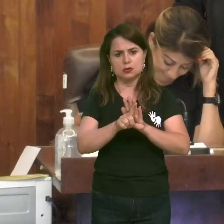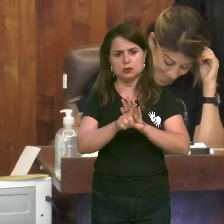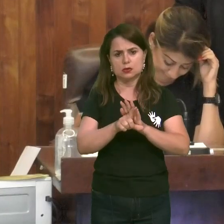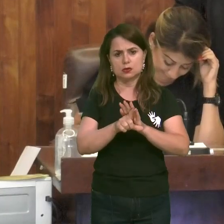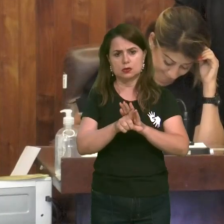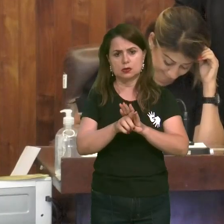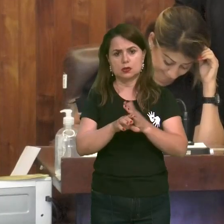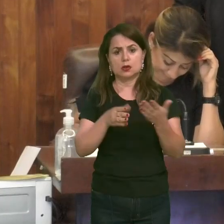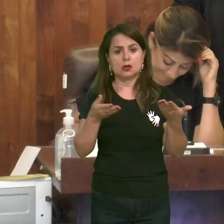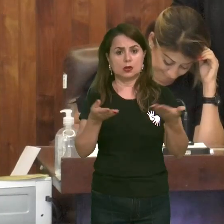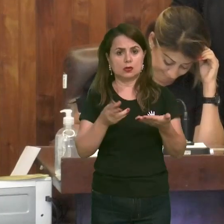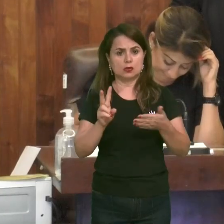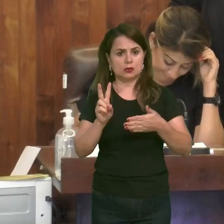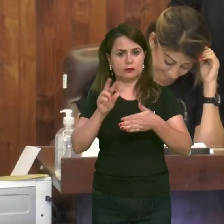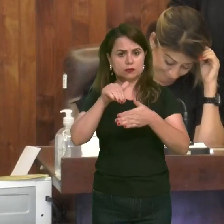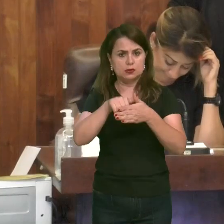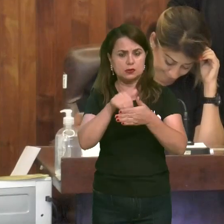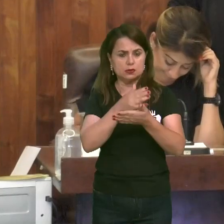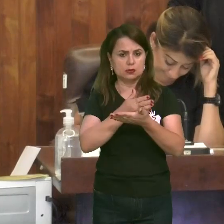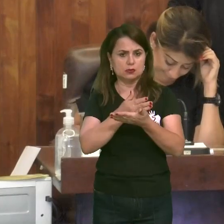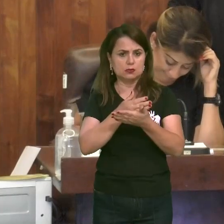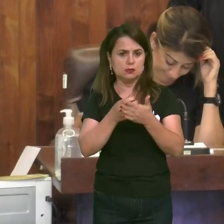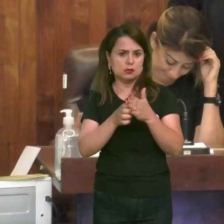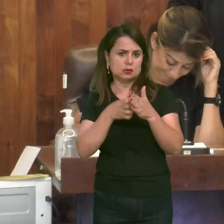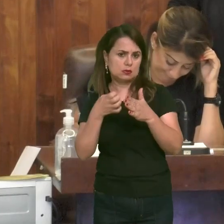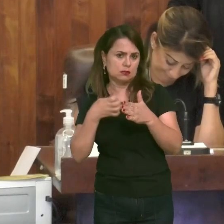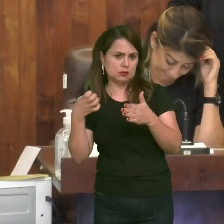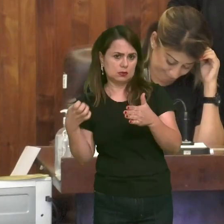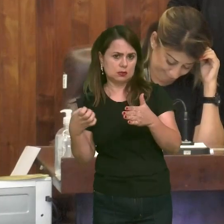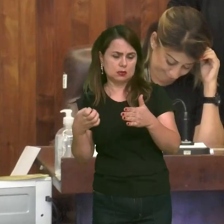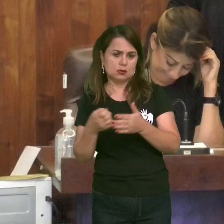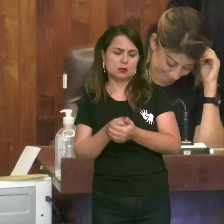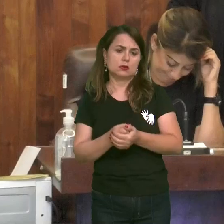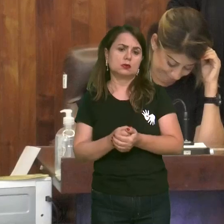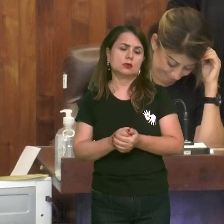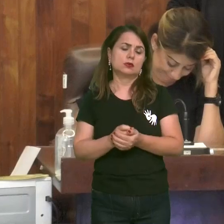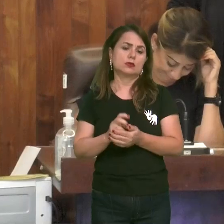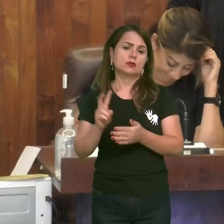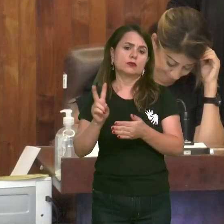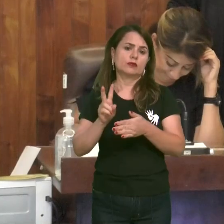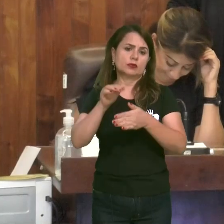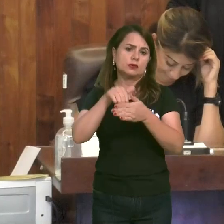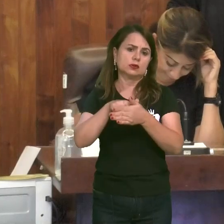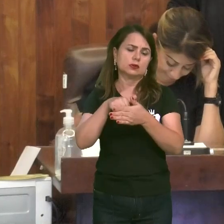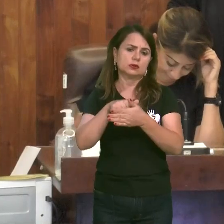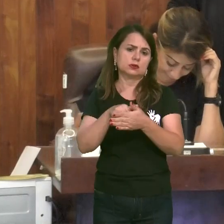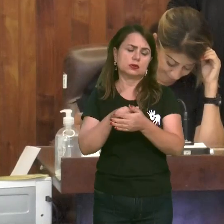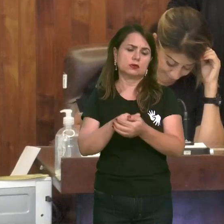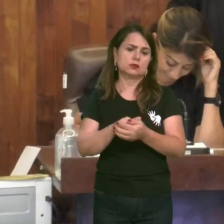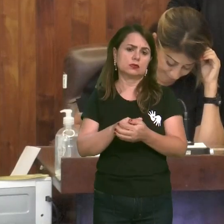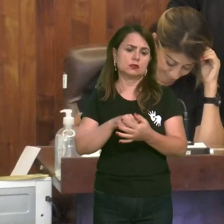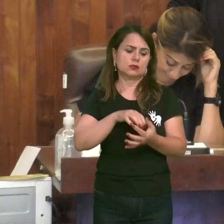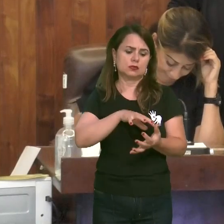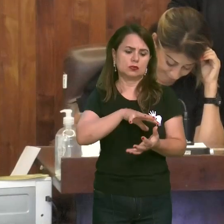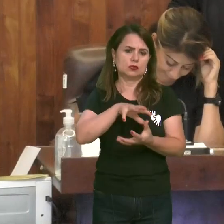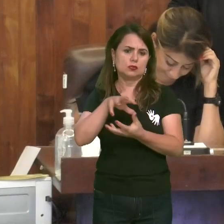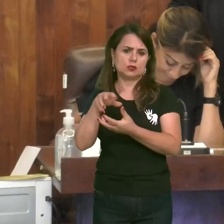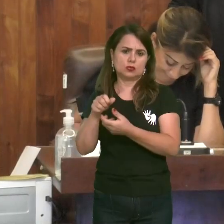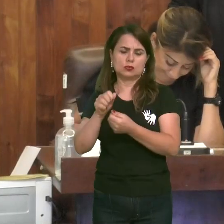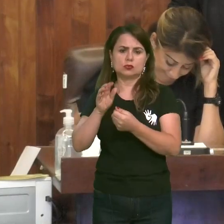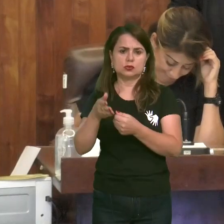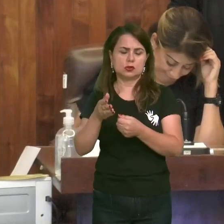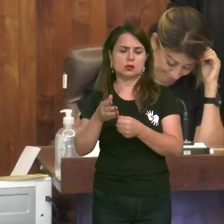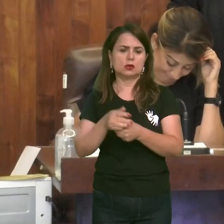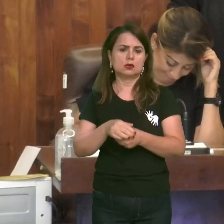às votação das emendas em votação as emendas em Globo conforme